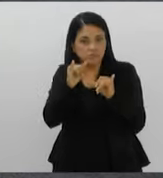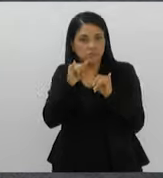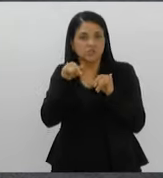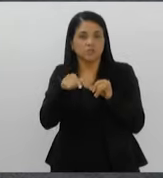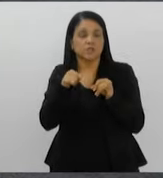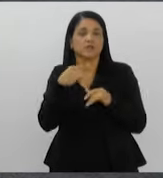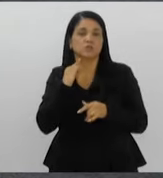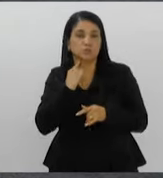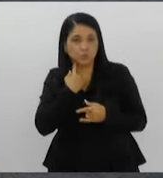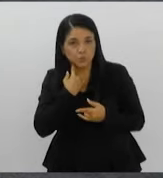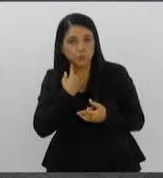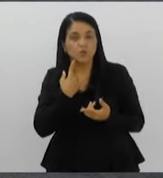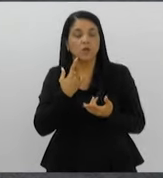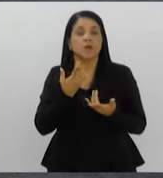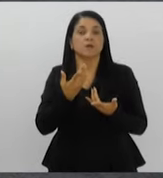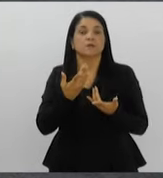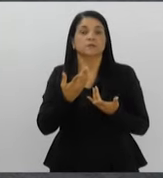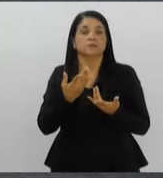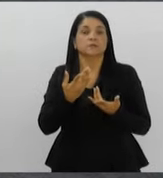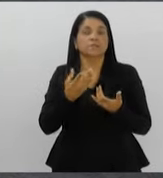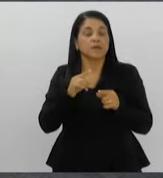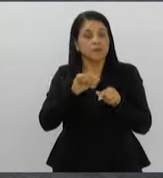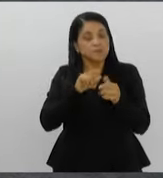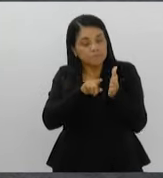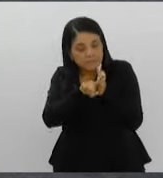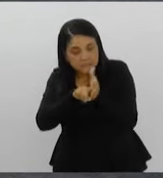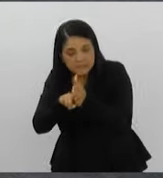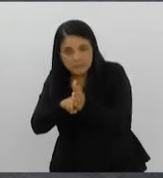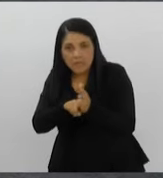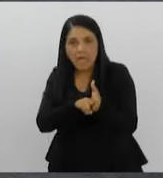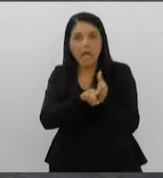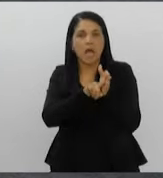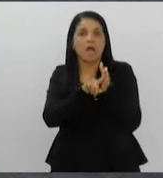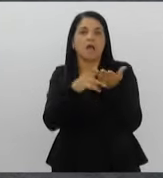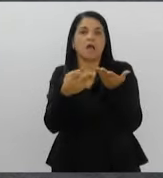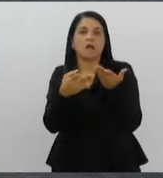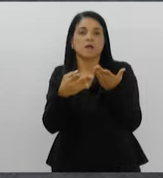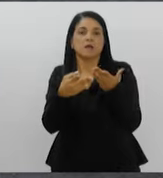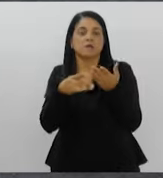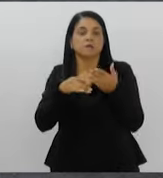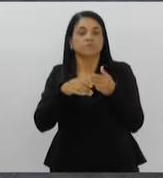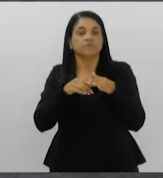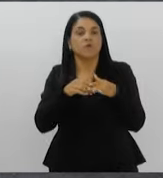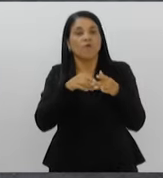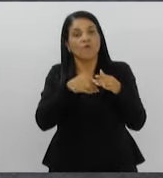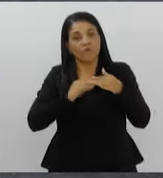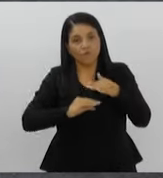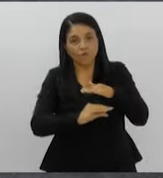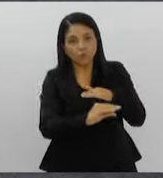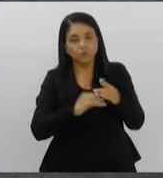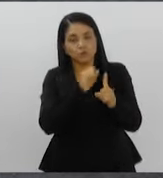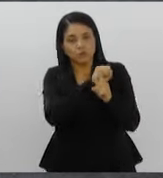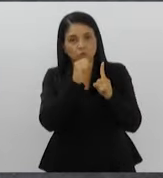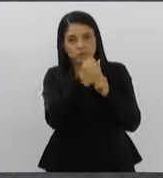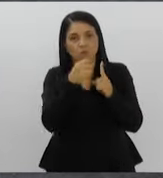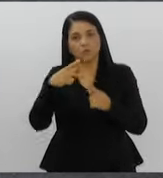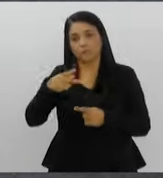suja e altamente poluente para que nós financiemos pesquisa. Parte, portanto, do Fundo Social do